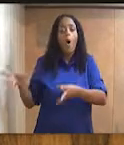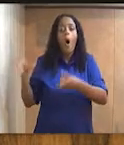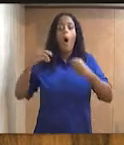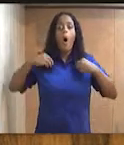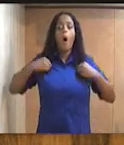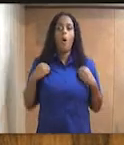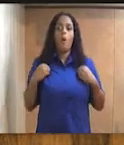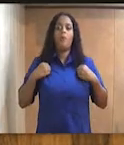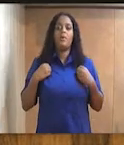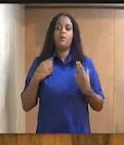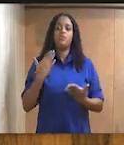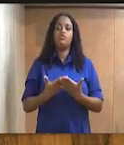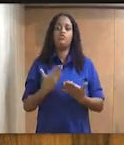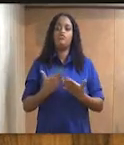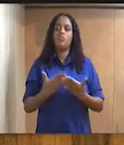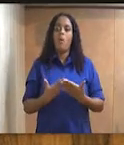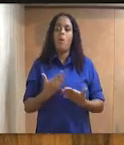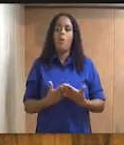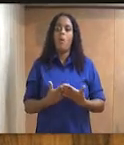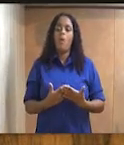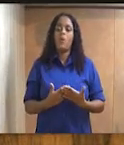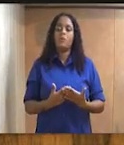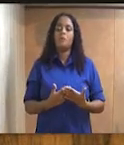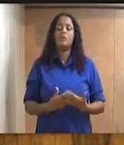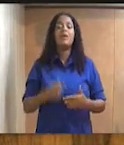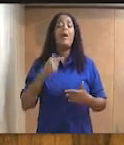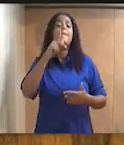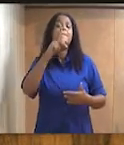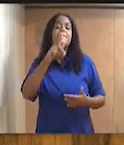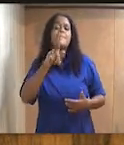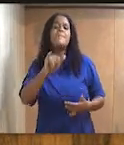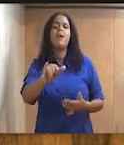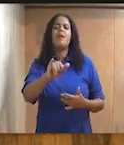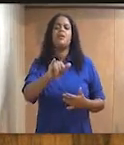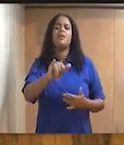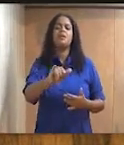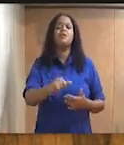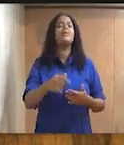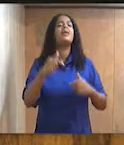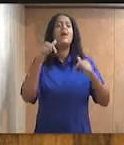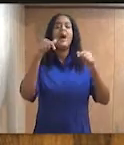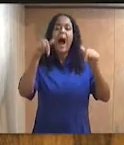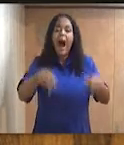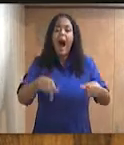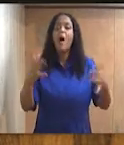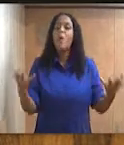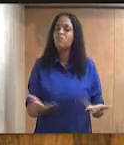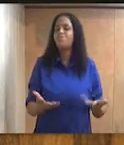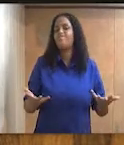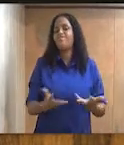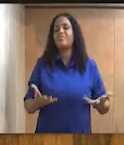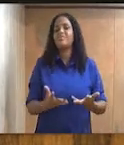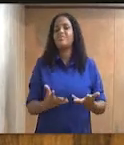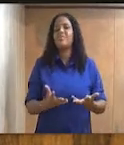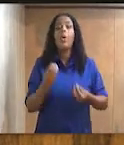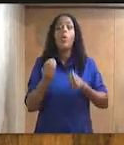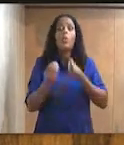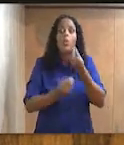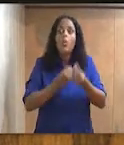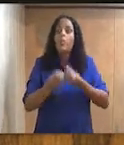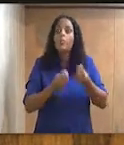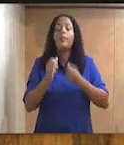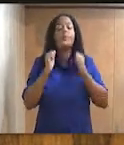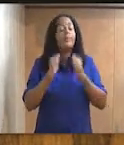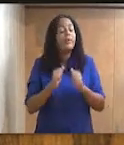o kit escolar. Ora, meus pares, quase no meio do ano letivo, como ainda pode